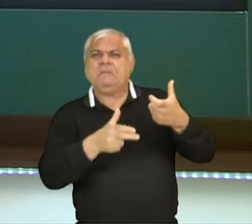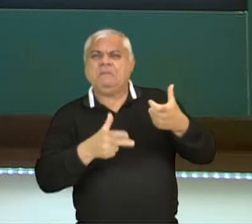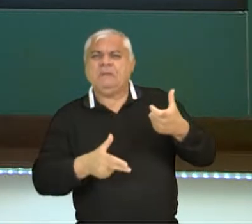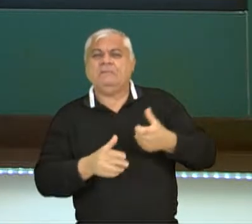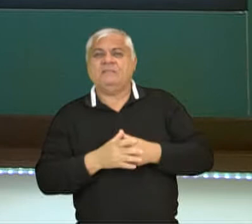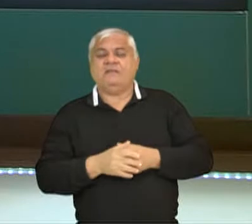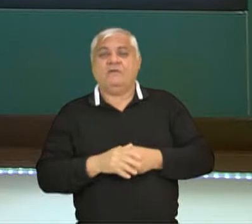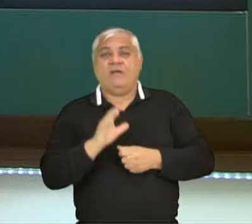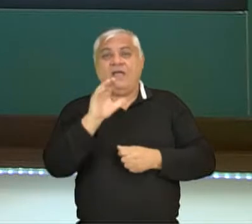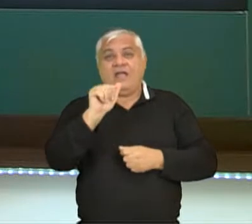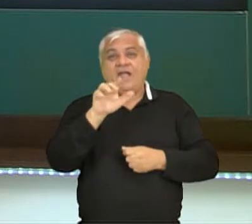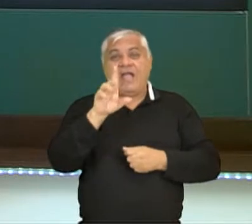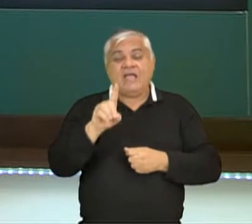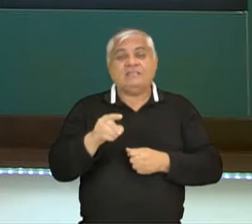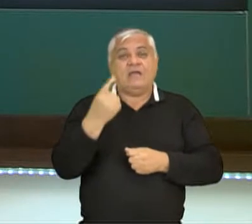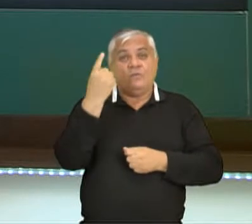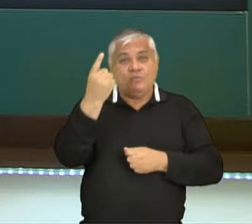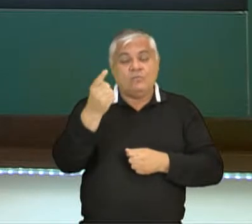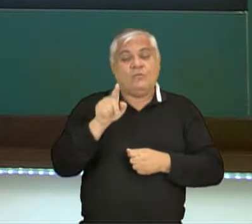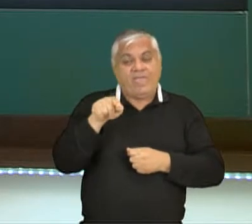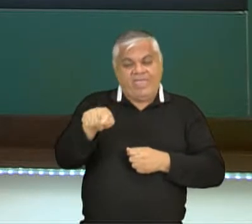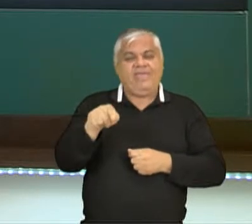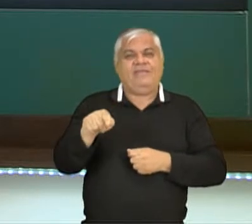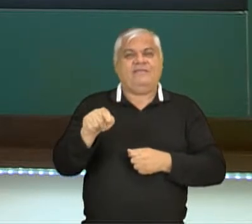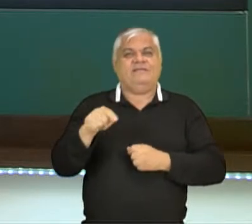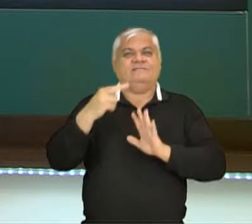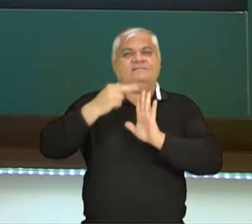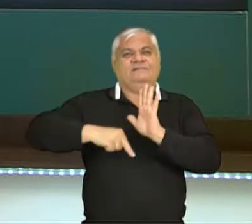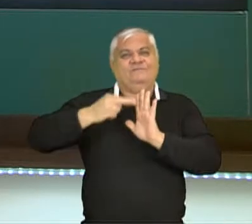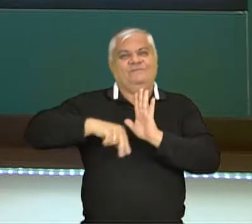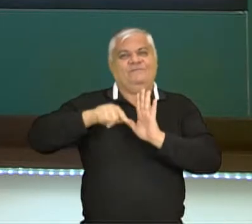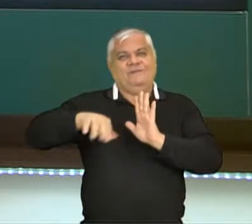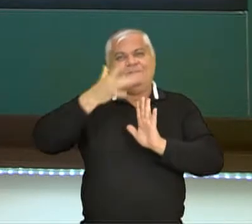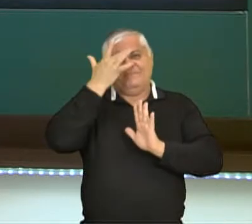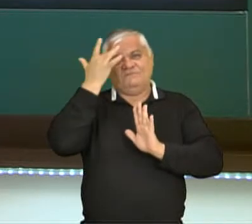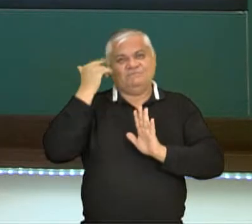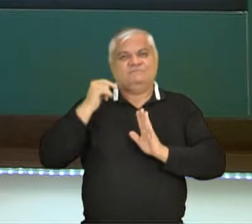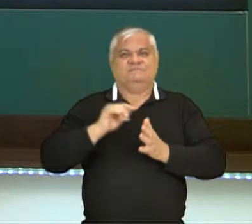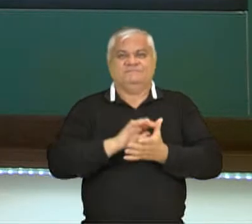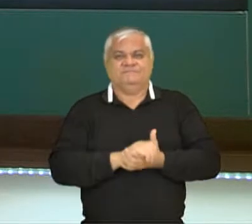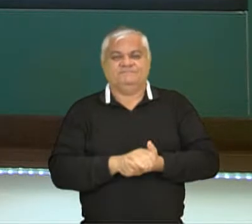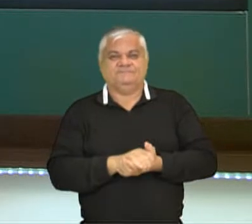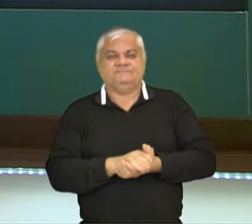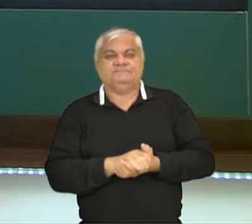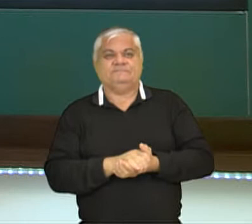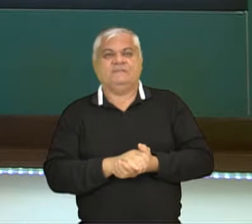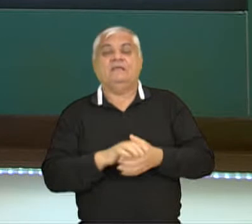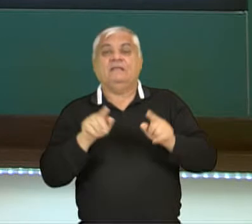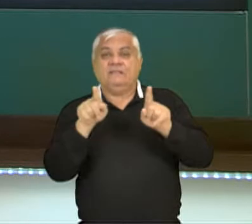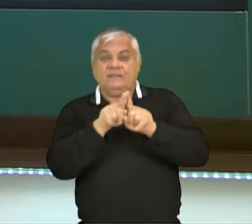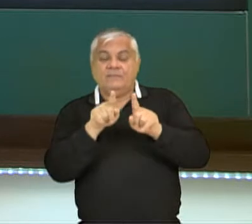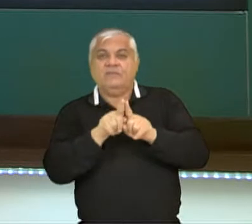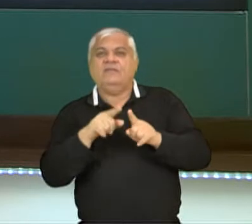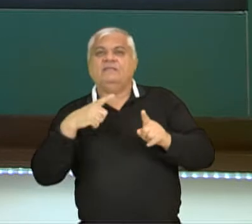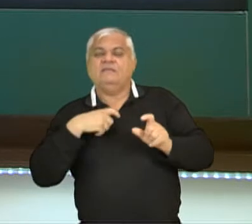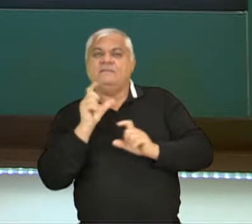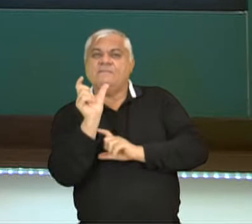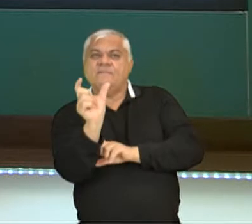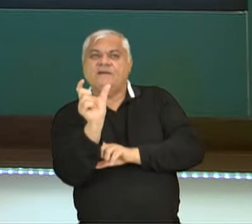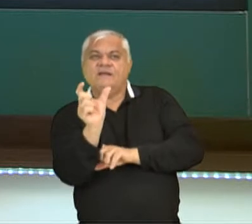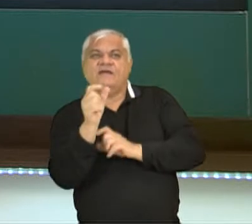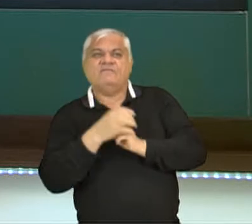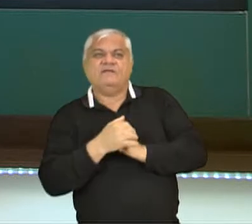e esse um a gente já sabe que se refere ao leitor, né, a uma pessoa. Também no final aqui a gente tem,